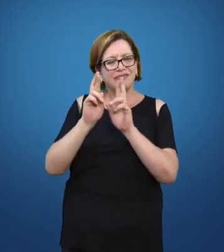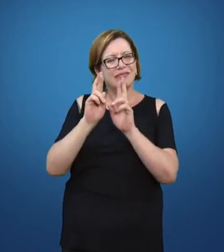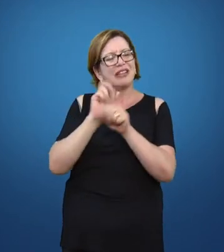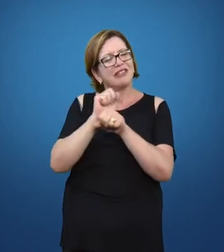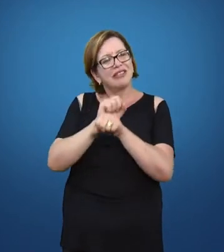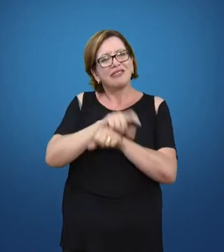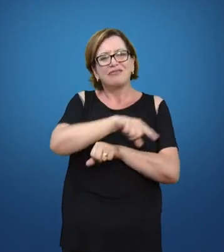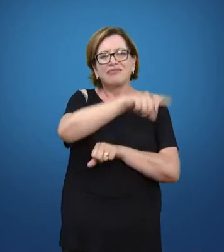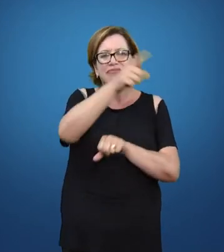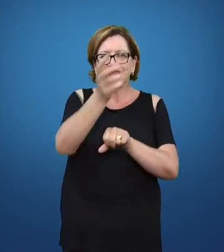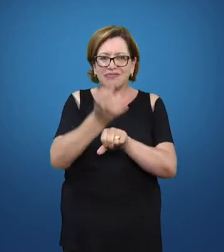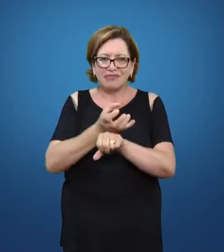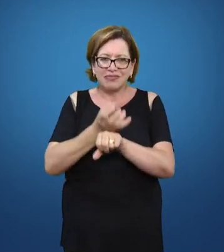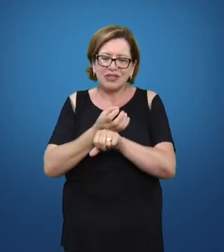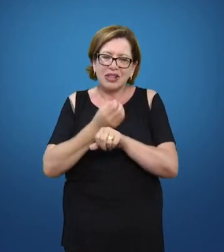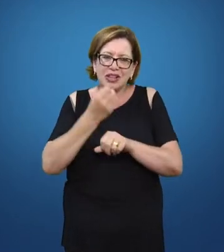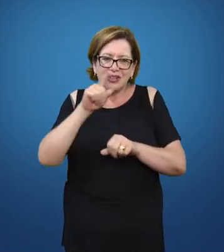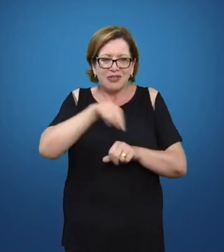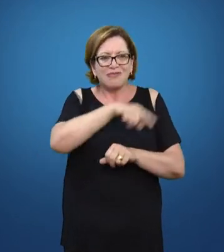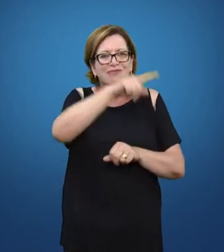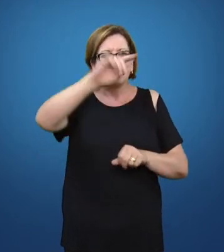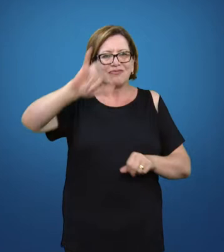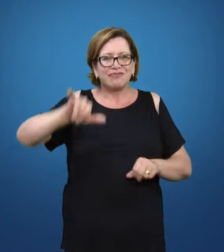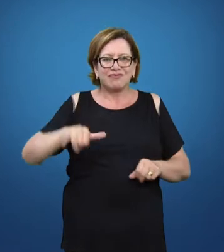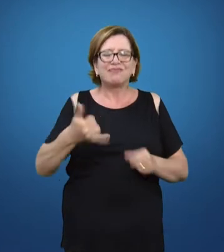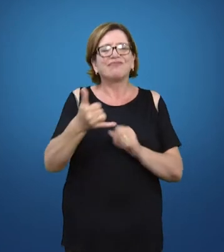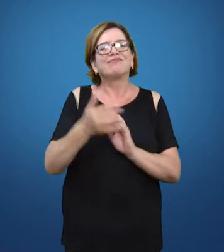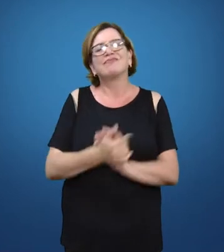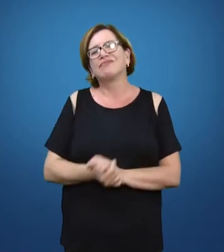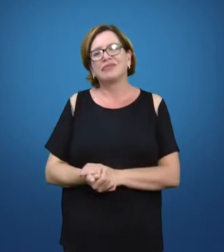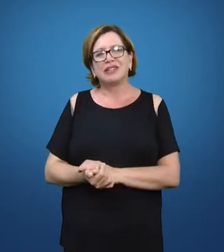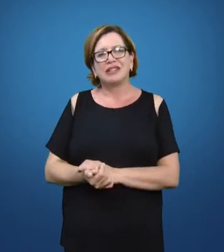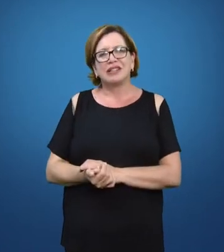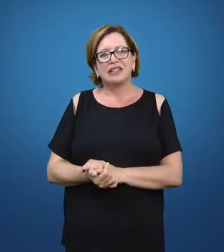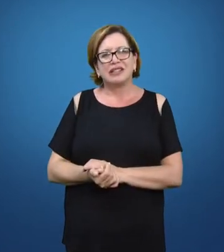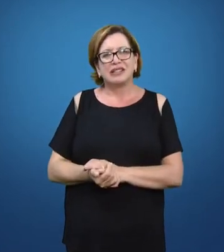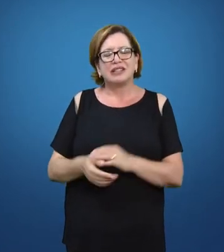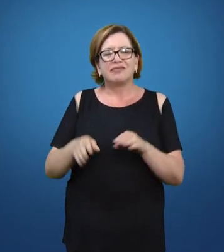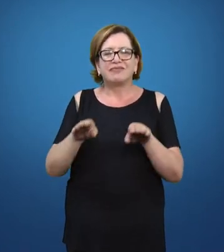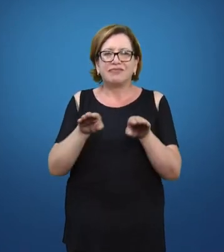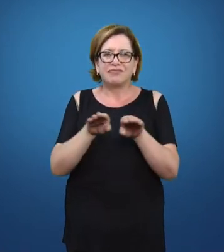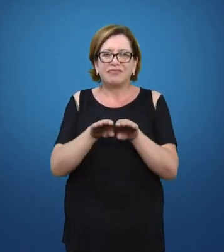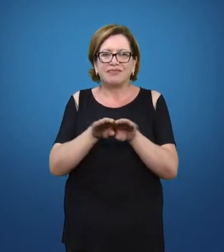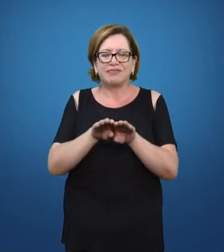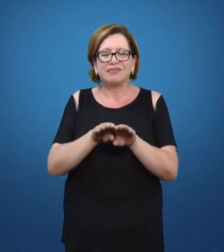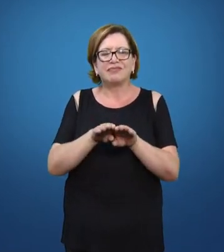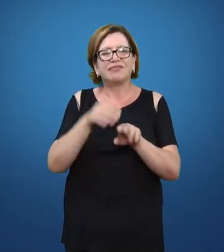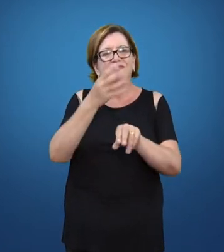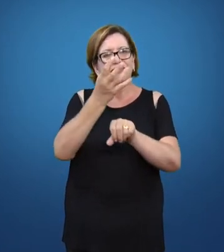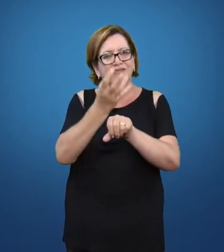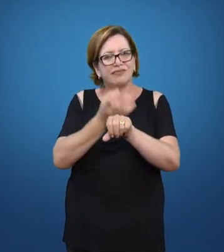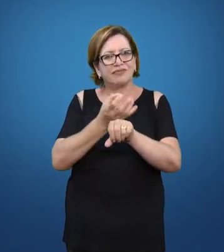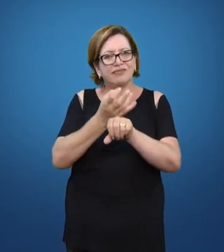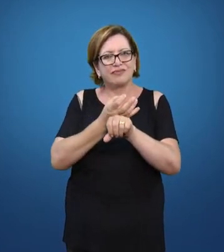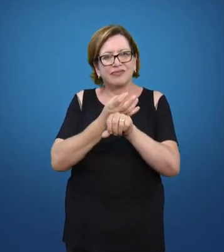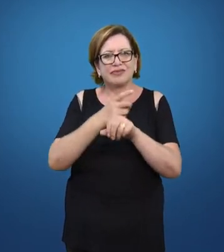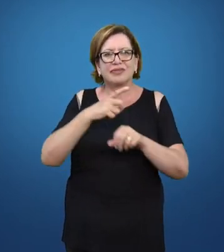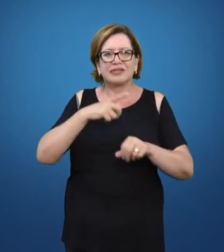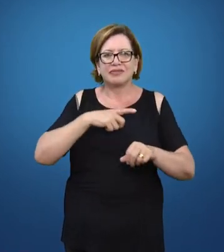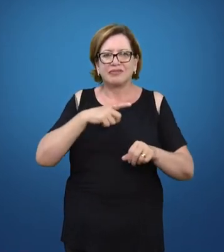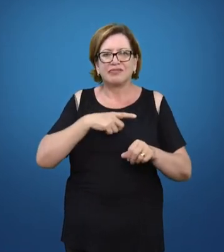que essa disciplina seja muito proveitosa para vocês além disso a disciplina ela está